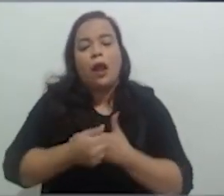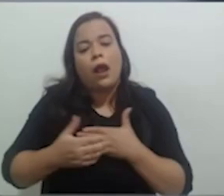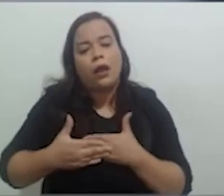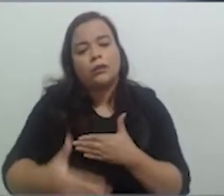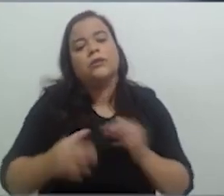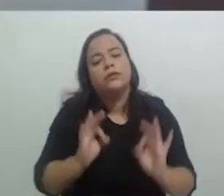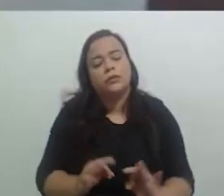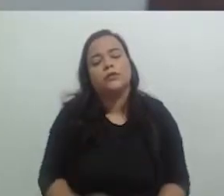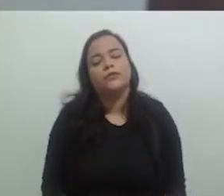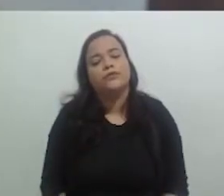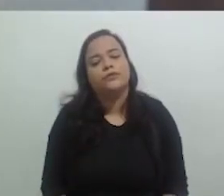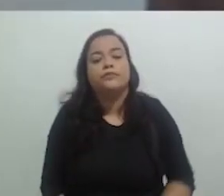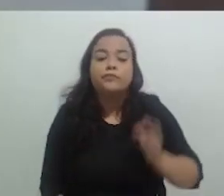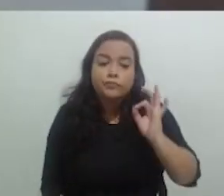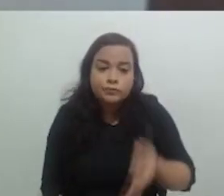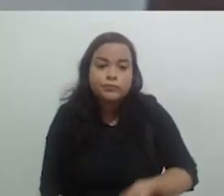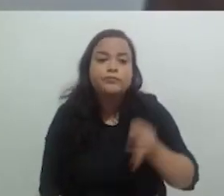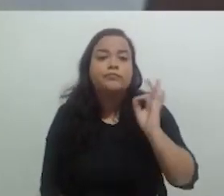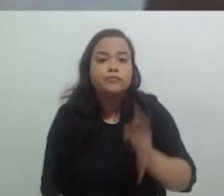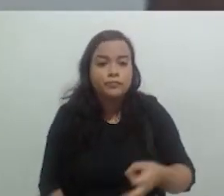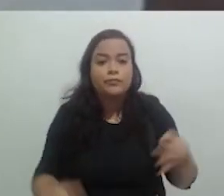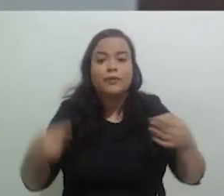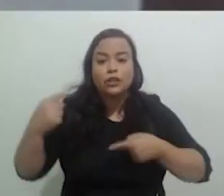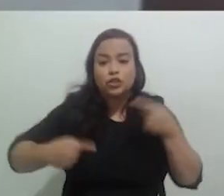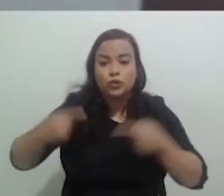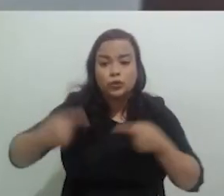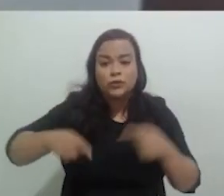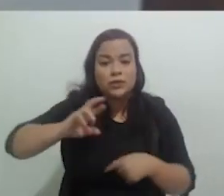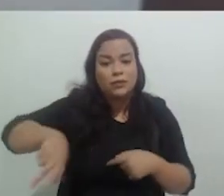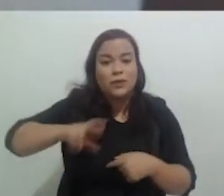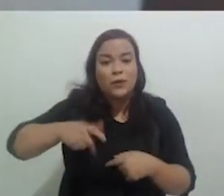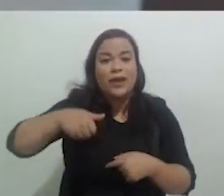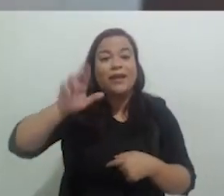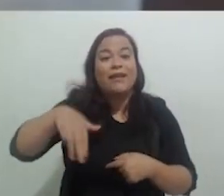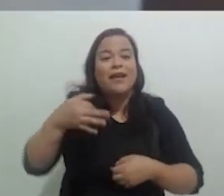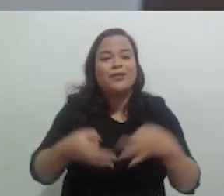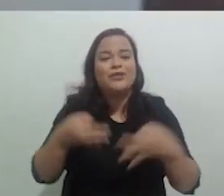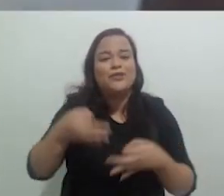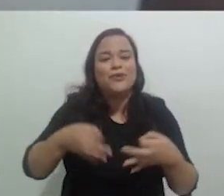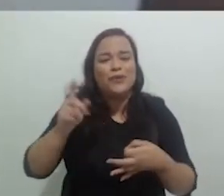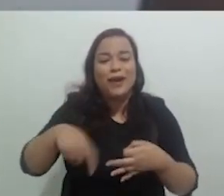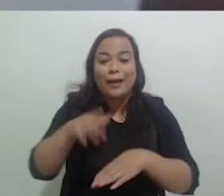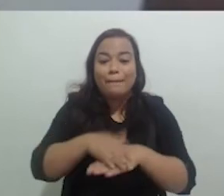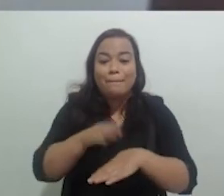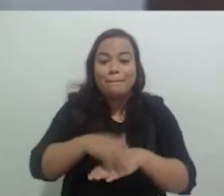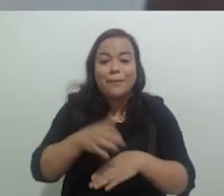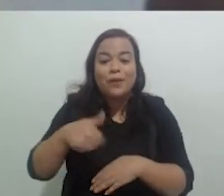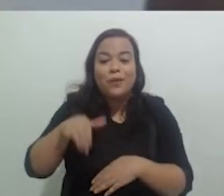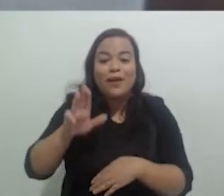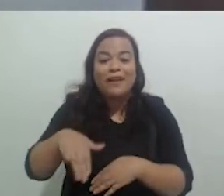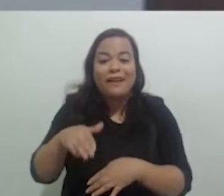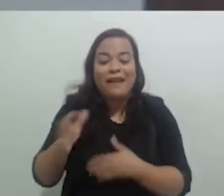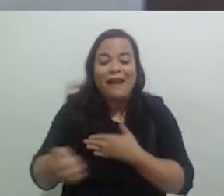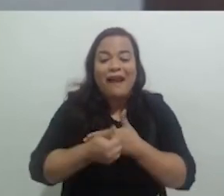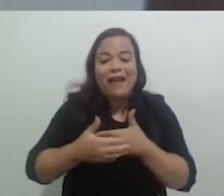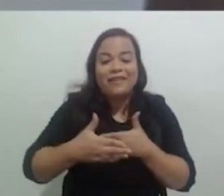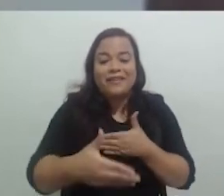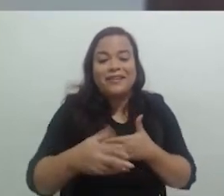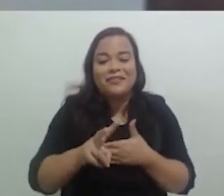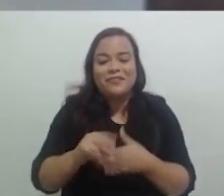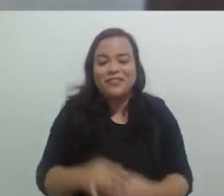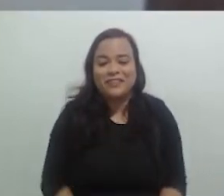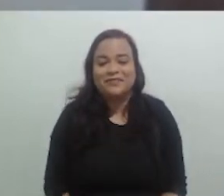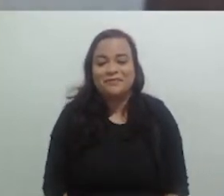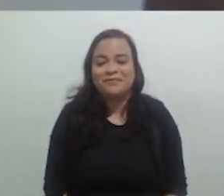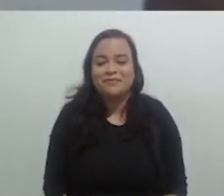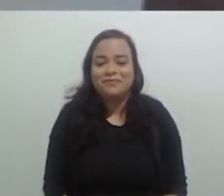discussão ainda nem quem vai julgar, quem vai arquivar. Arquivar. Não é como é que é conflito de competência aí?